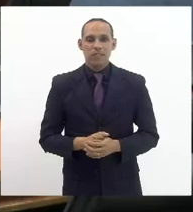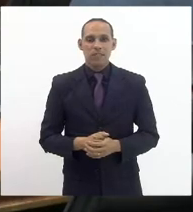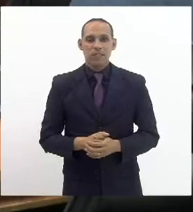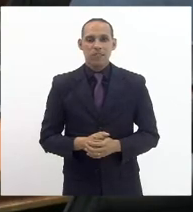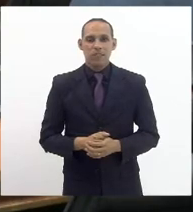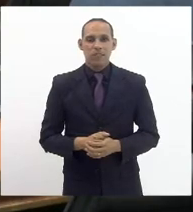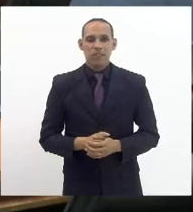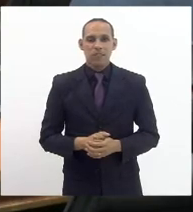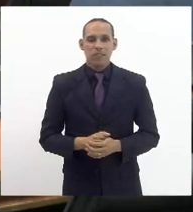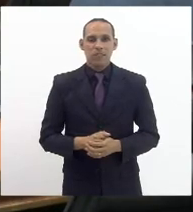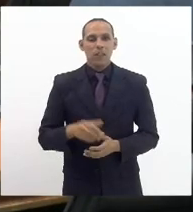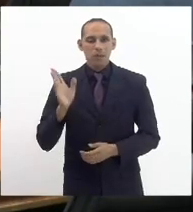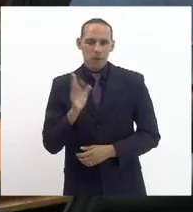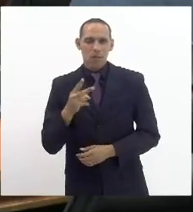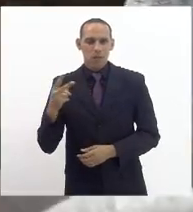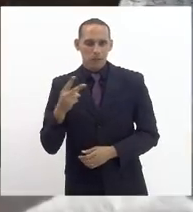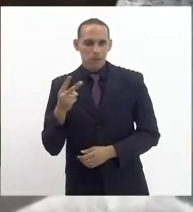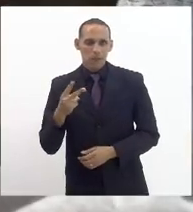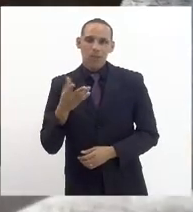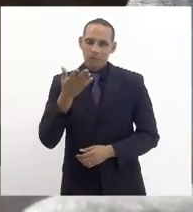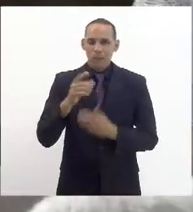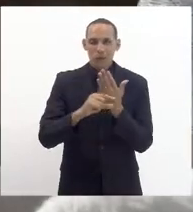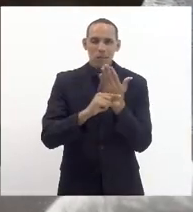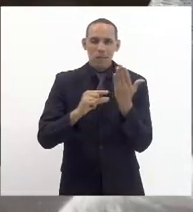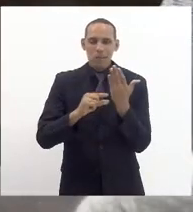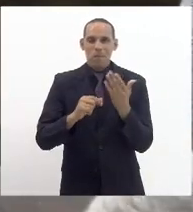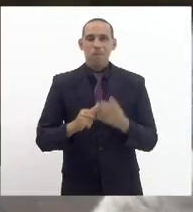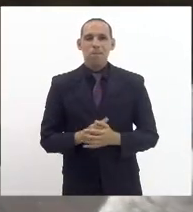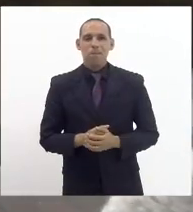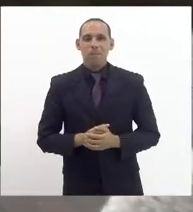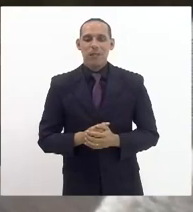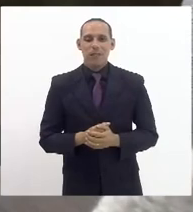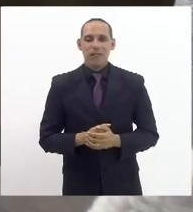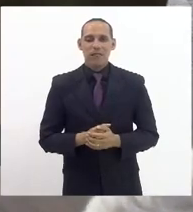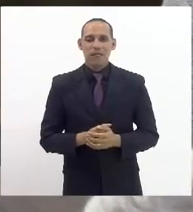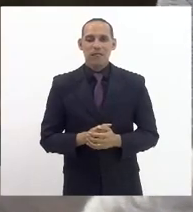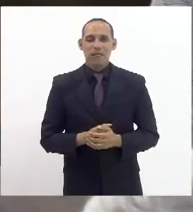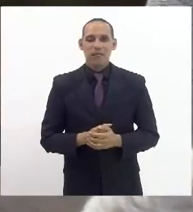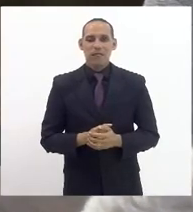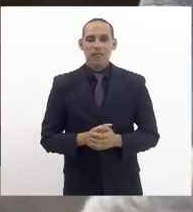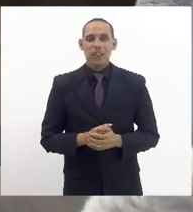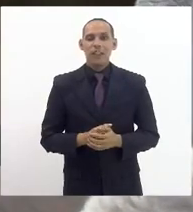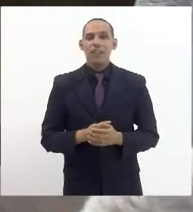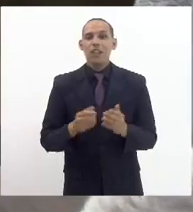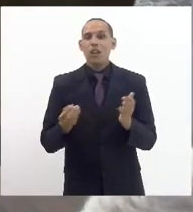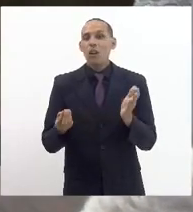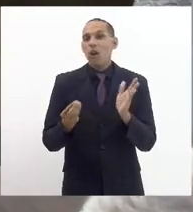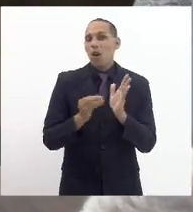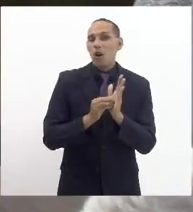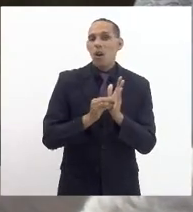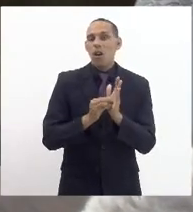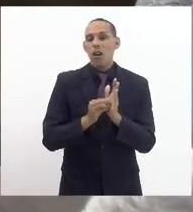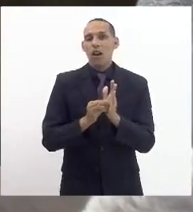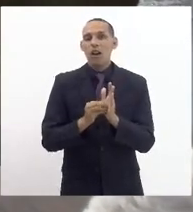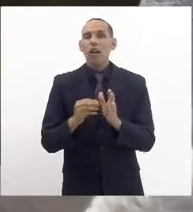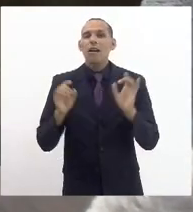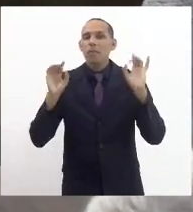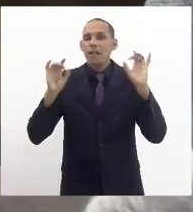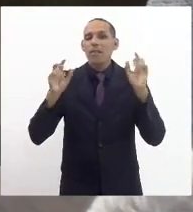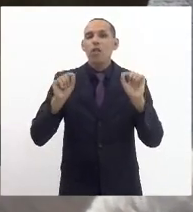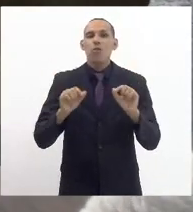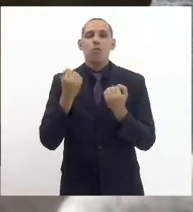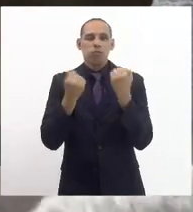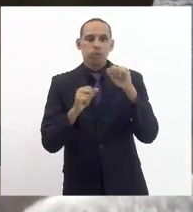de 22, de autoria de Vossa Excelência, que quer instituir regime especial para indústrias de